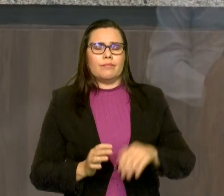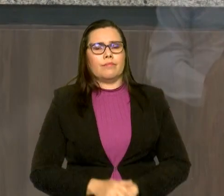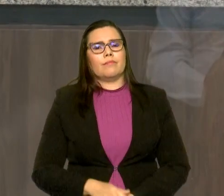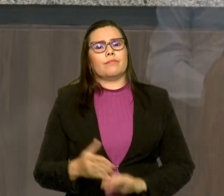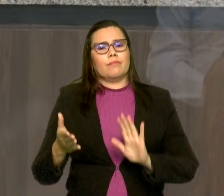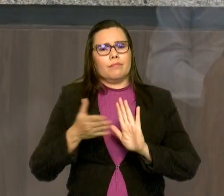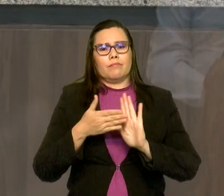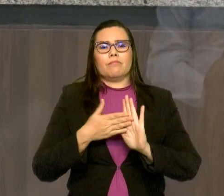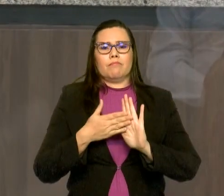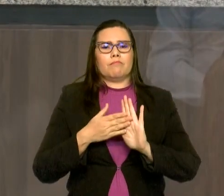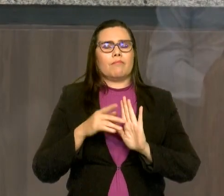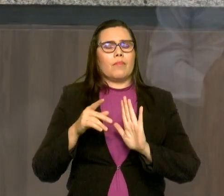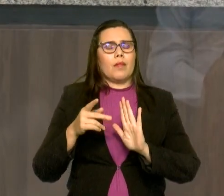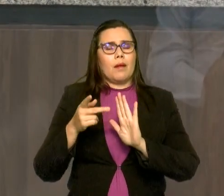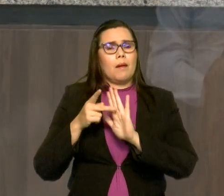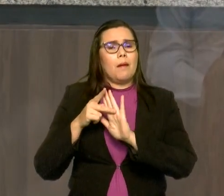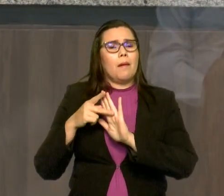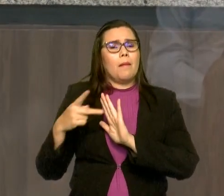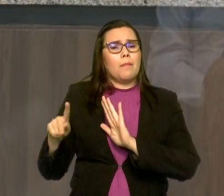Arnaldo.